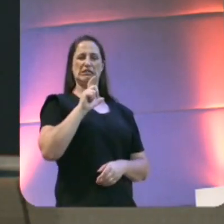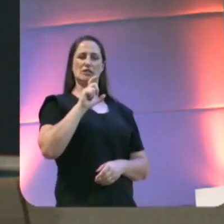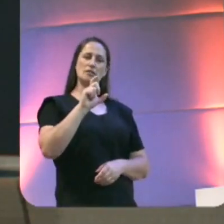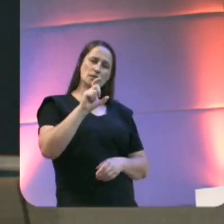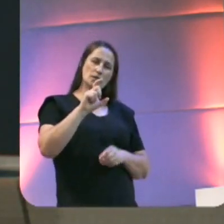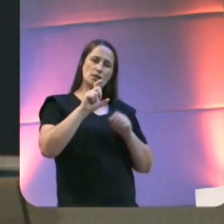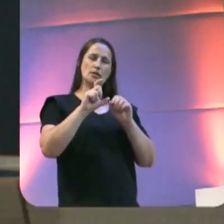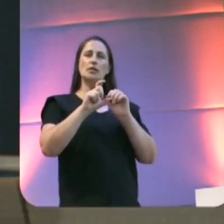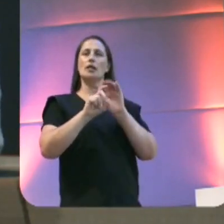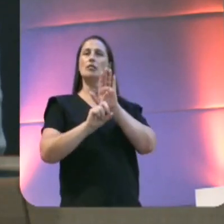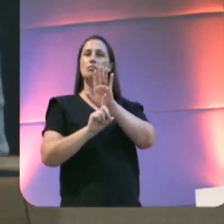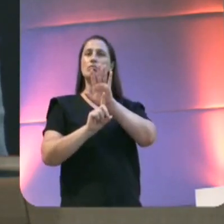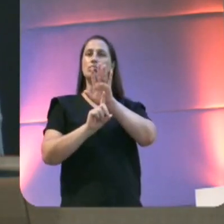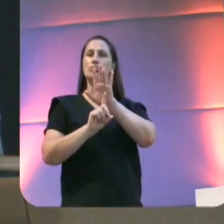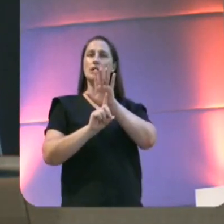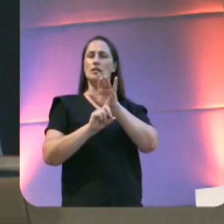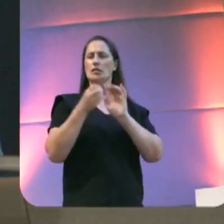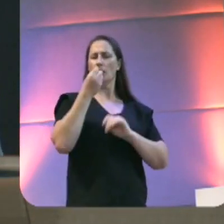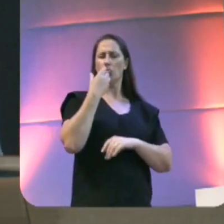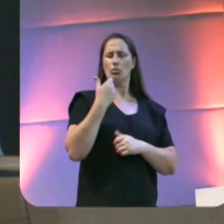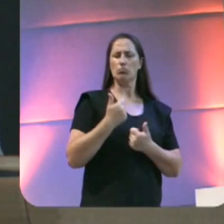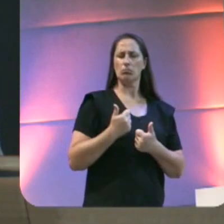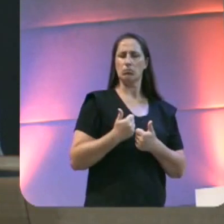Estavam satisfeitas.